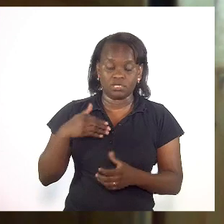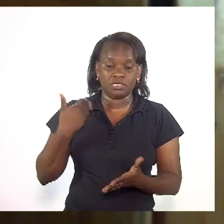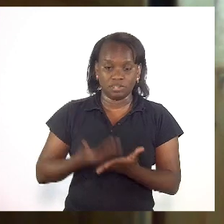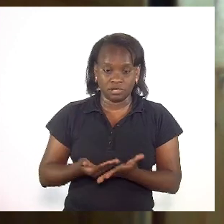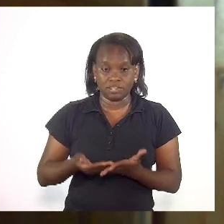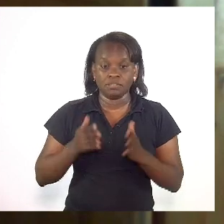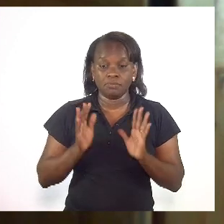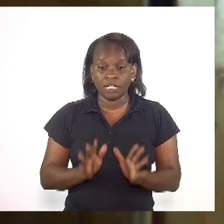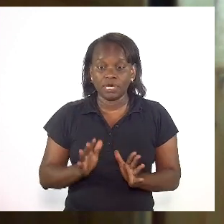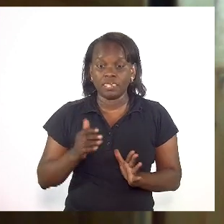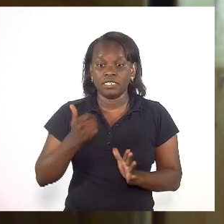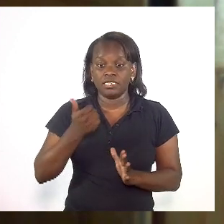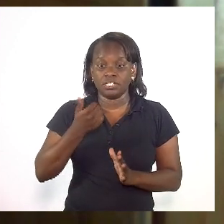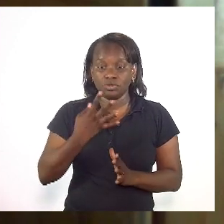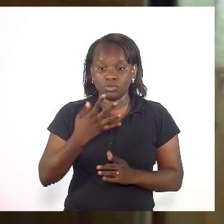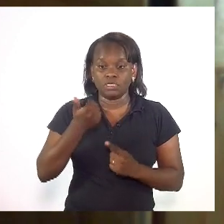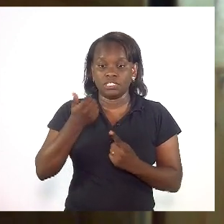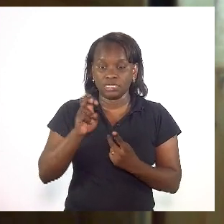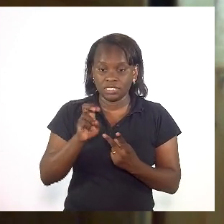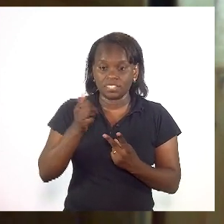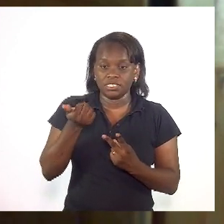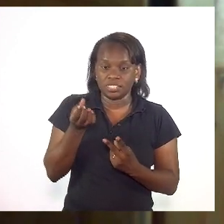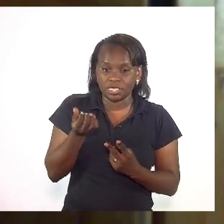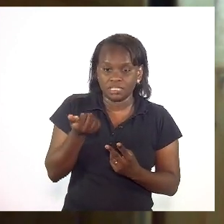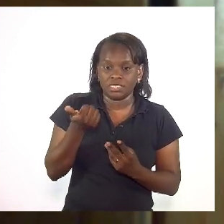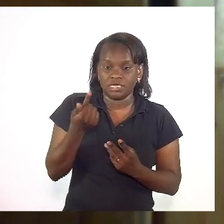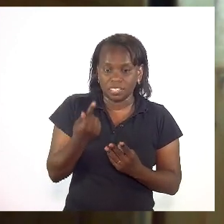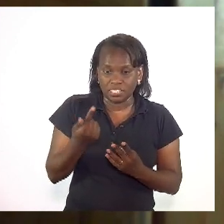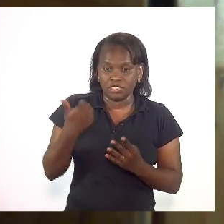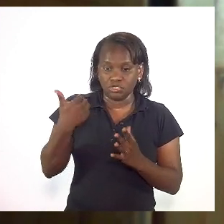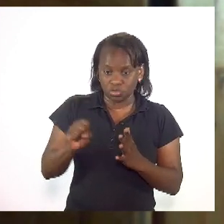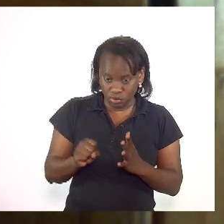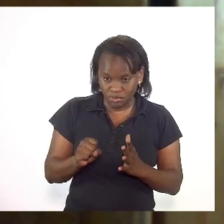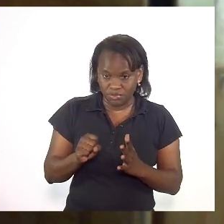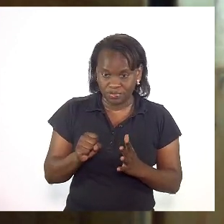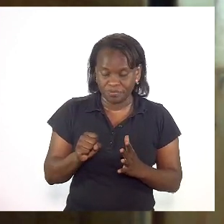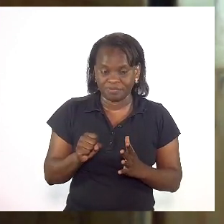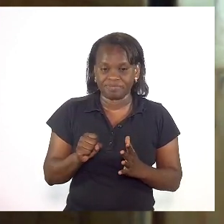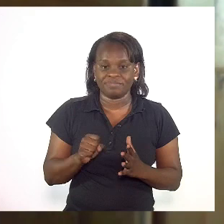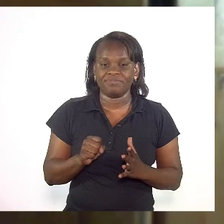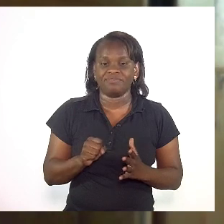em 14, 15, 16, 17 e 18,